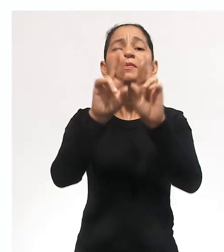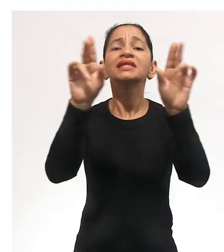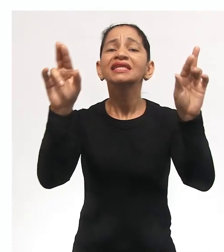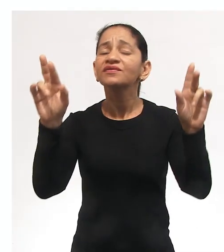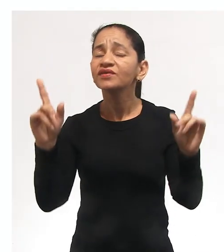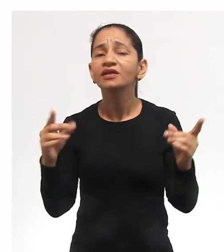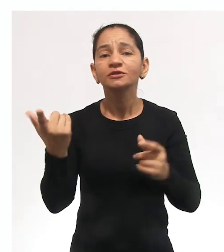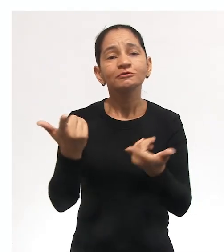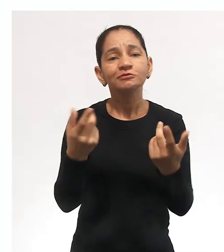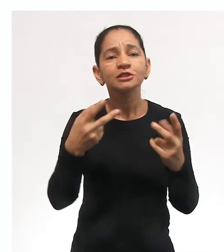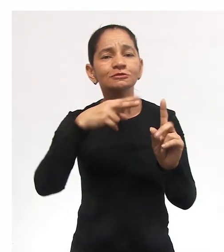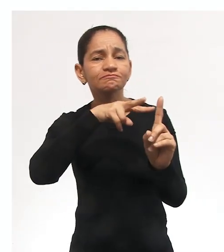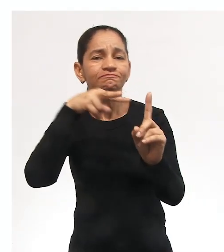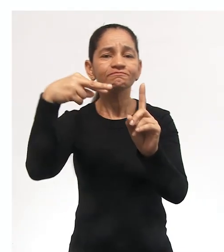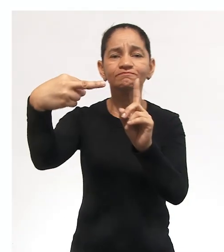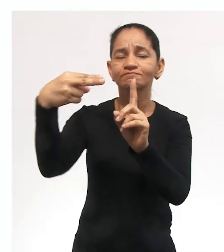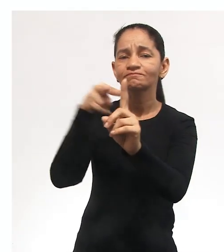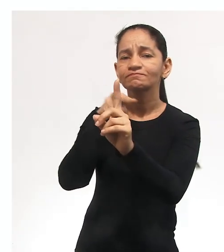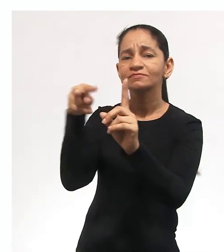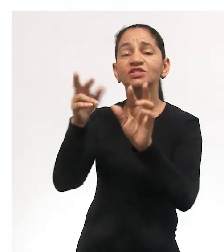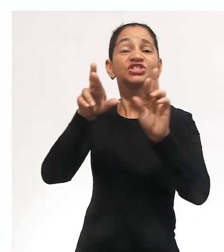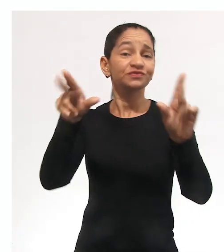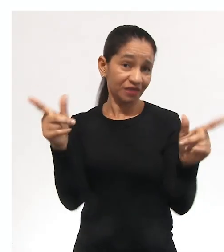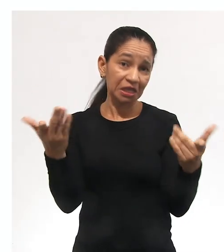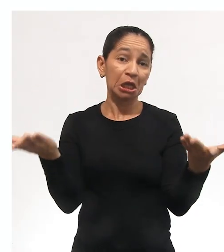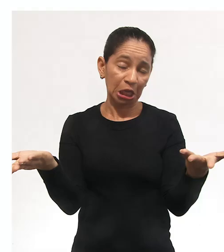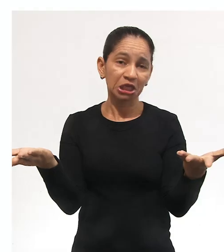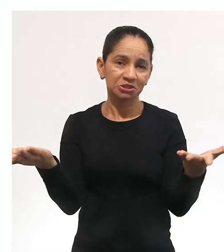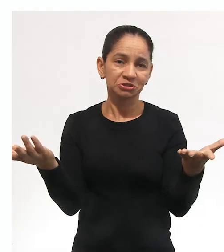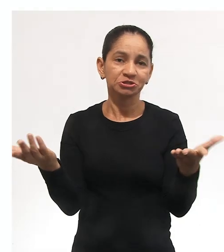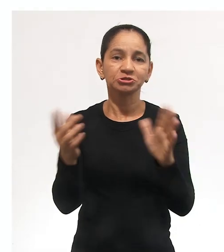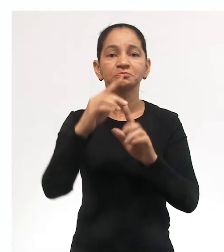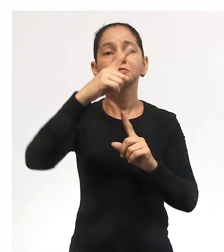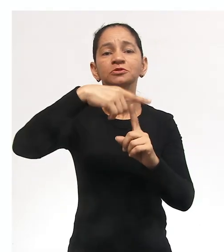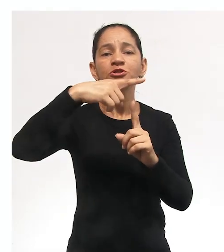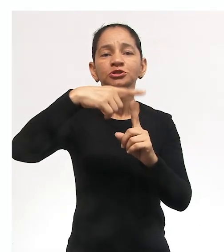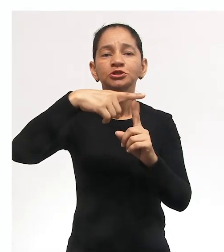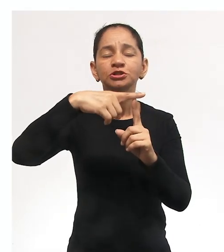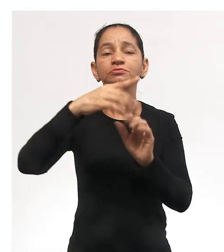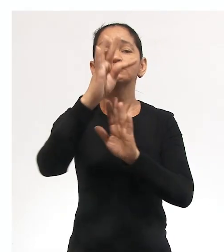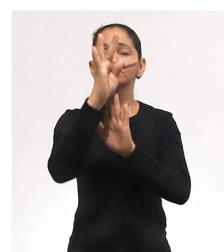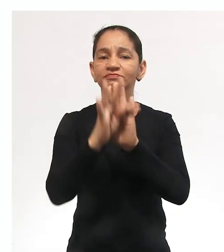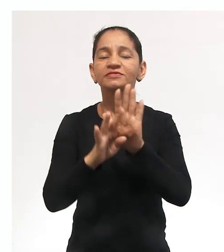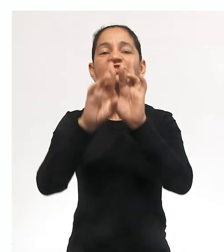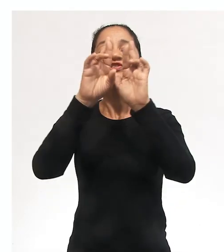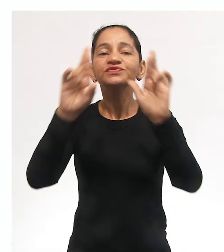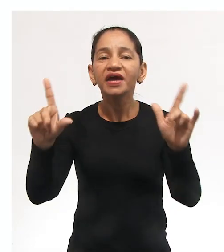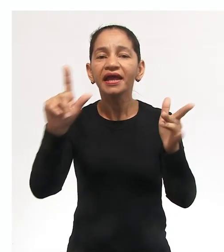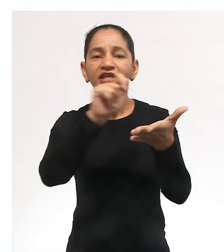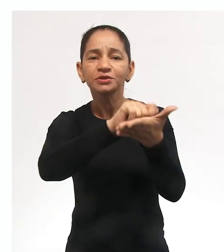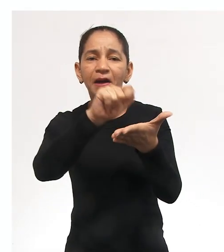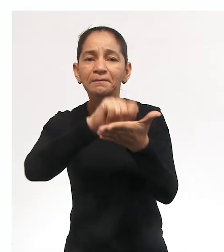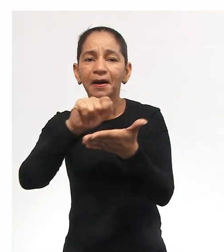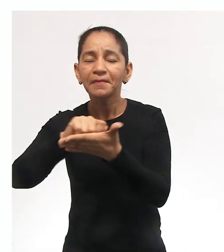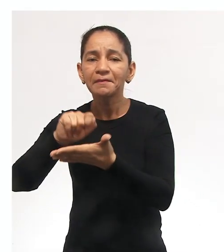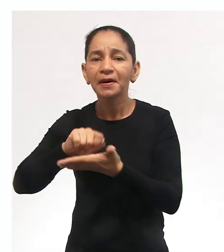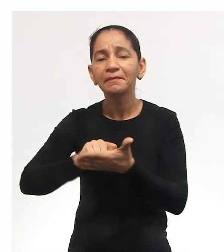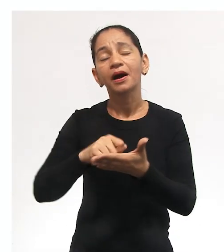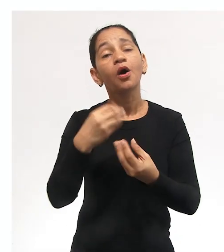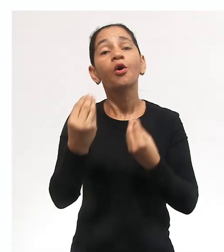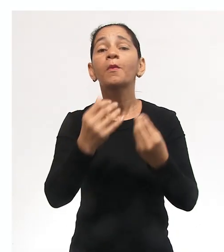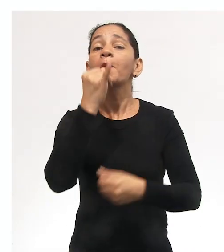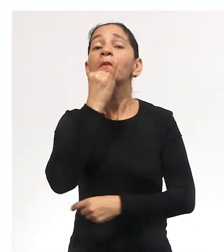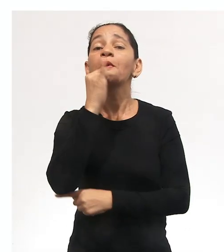diferentes perspectivas, produção de textos variados, promover a escrita de diferentes tipos de textos,